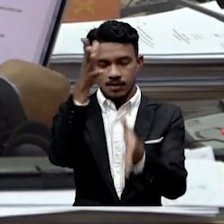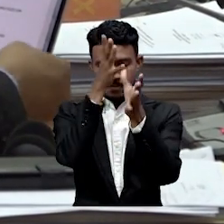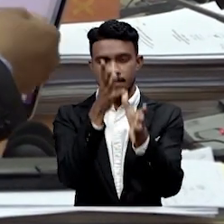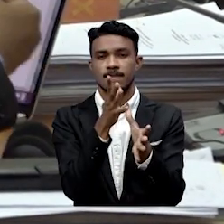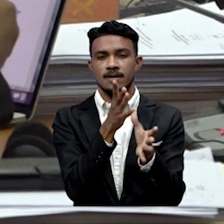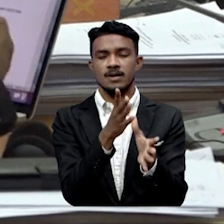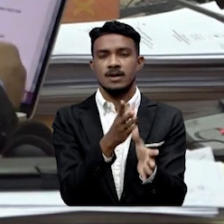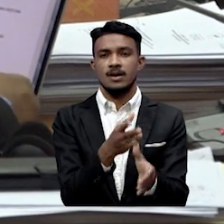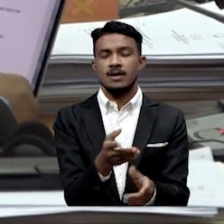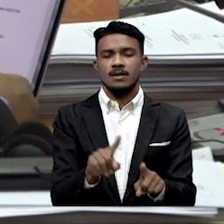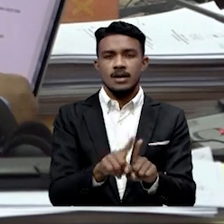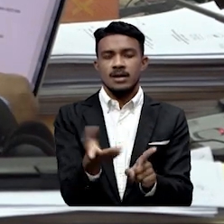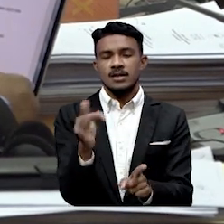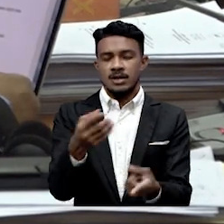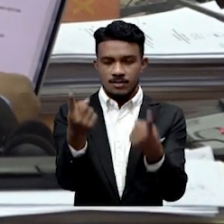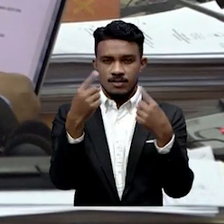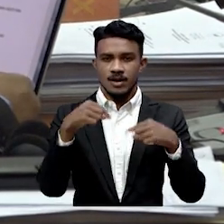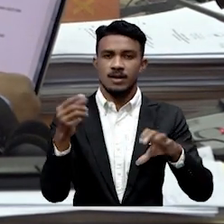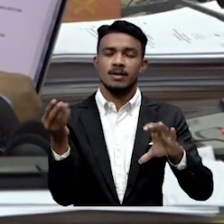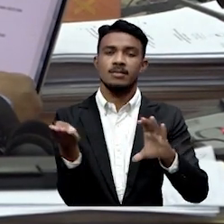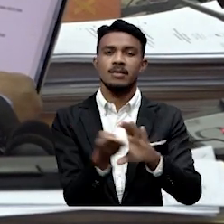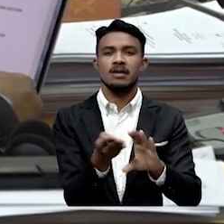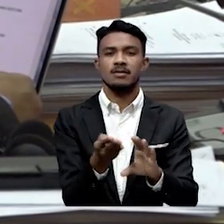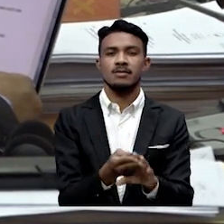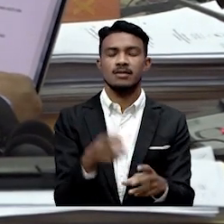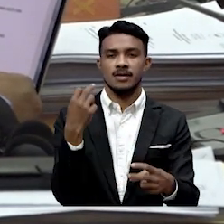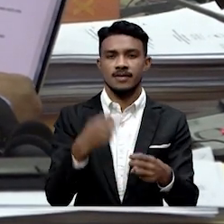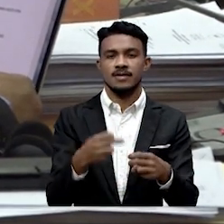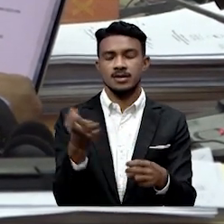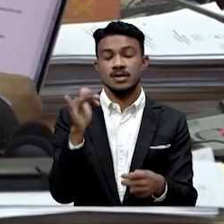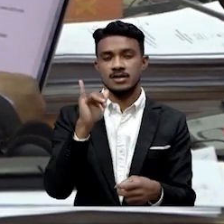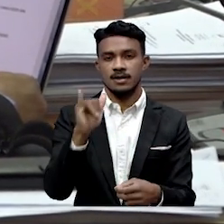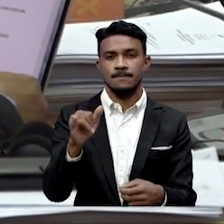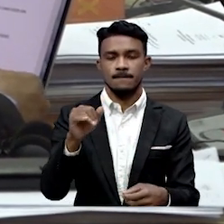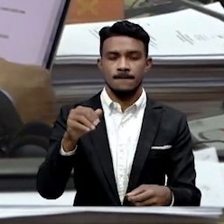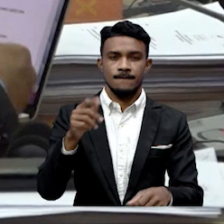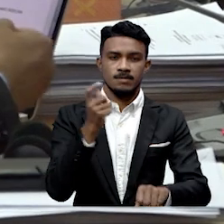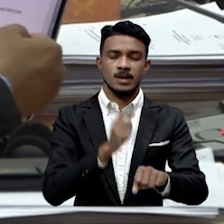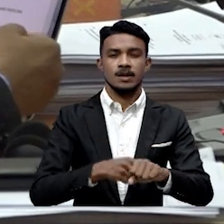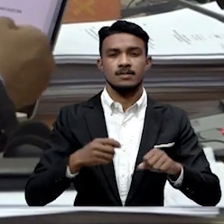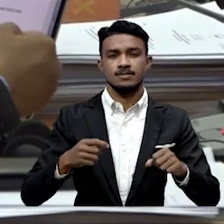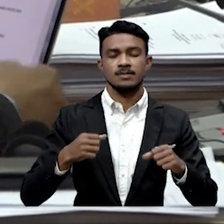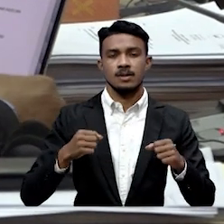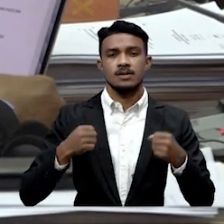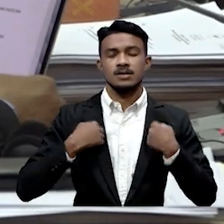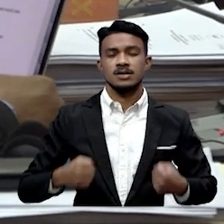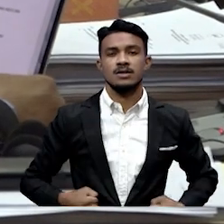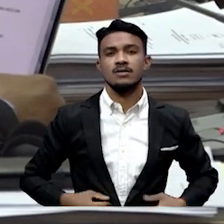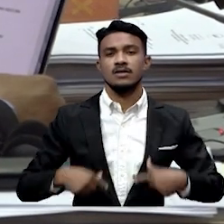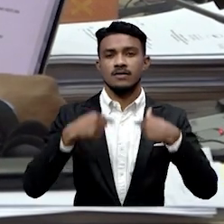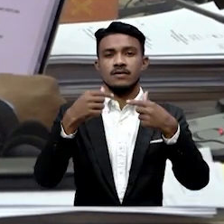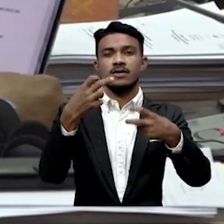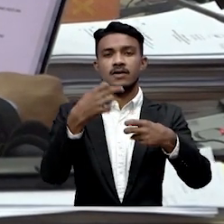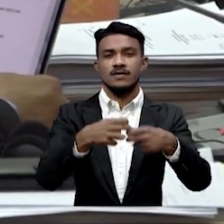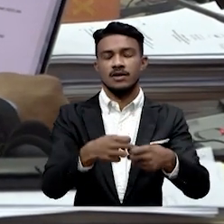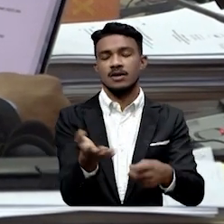ke sira maksemai falia banku nantang kuita do sirne situasaun Saudi ita sefo difikuldadi basira.